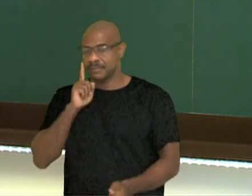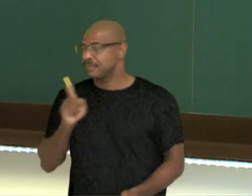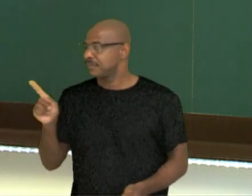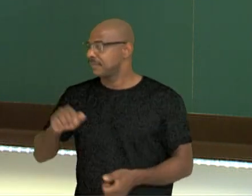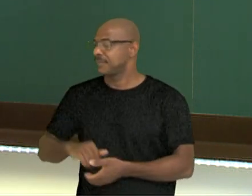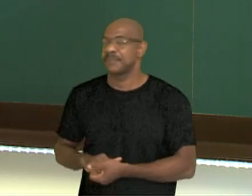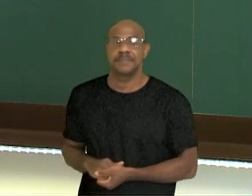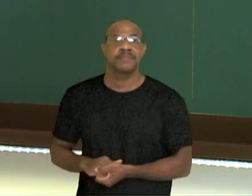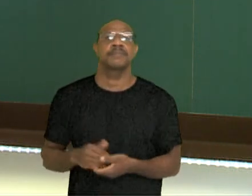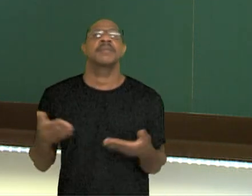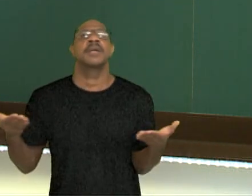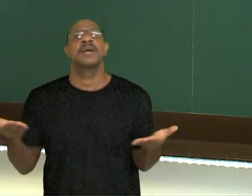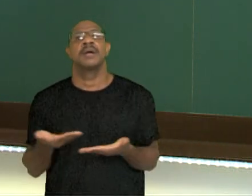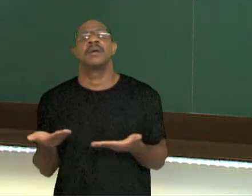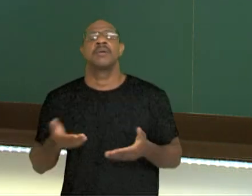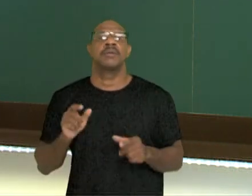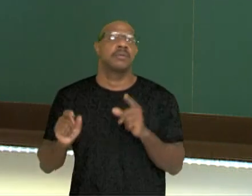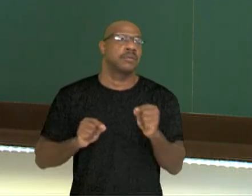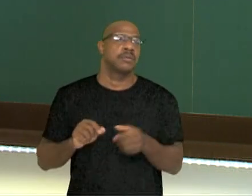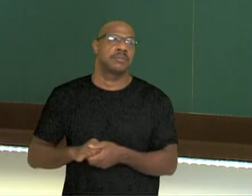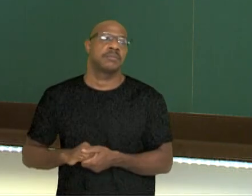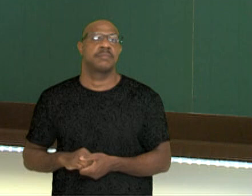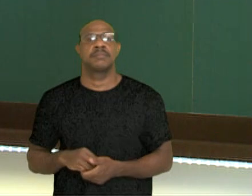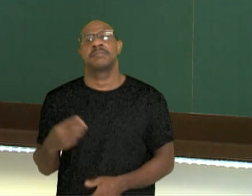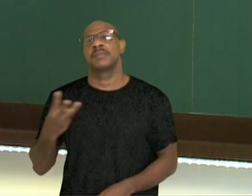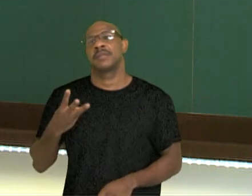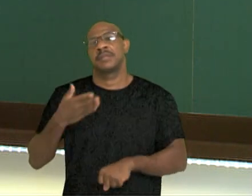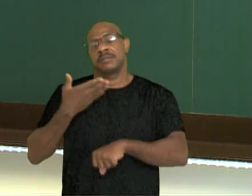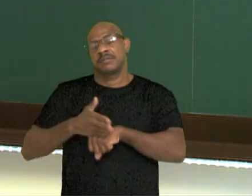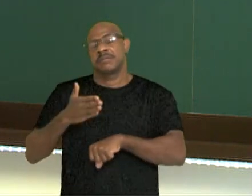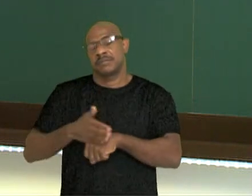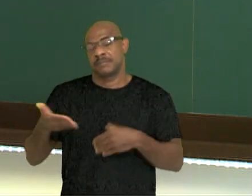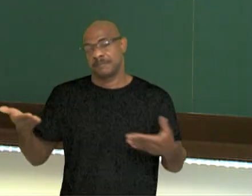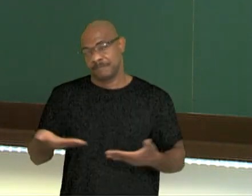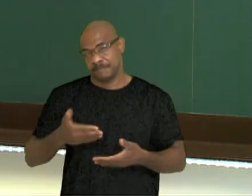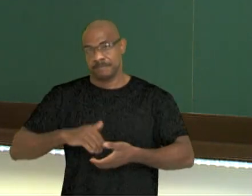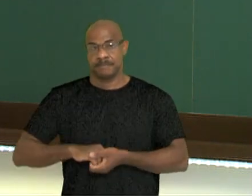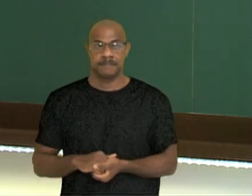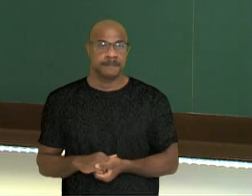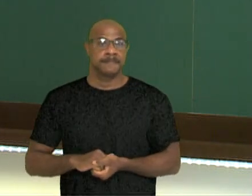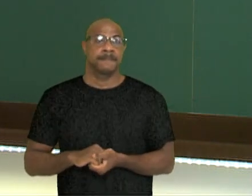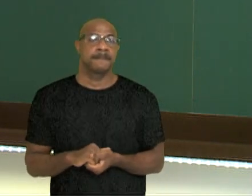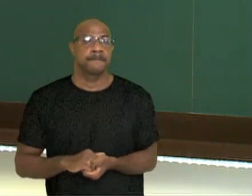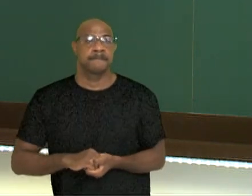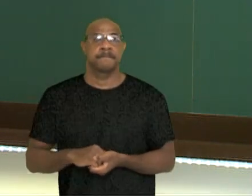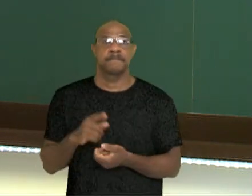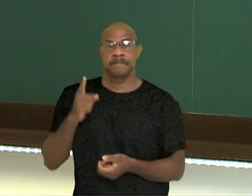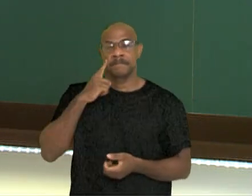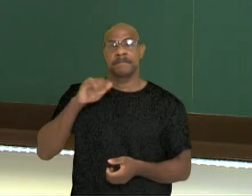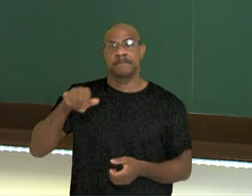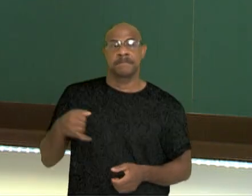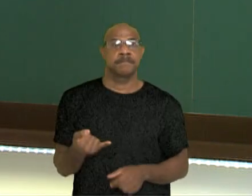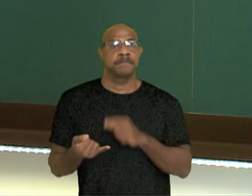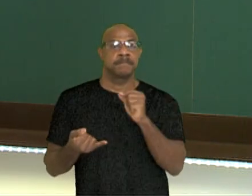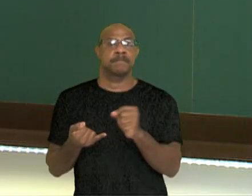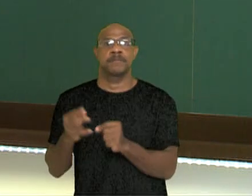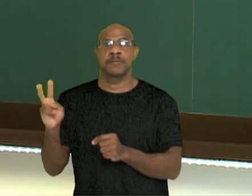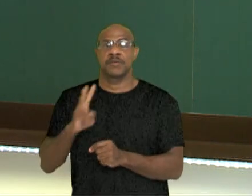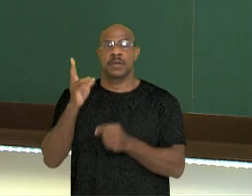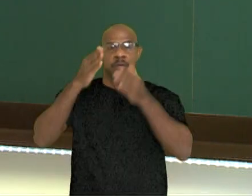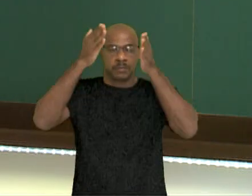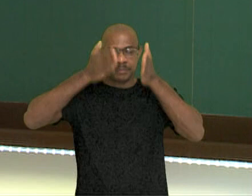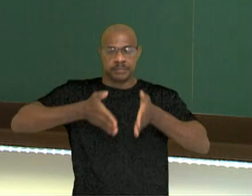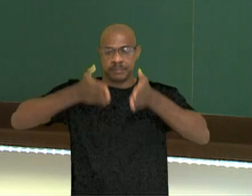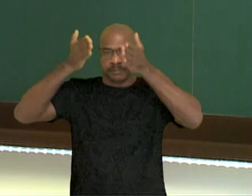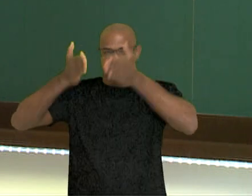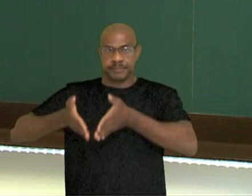Agora, a gente vai fazer o seguinte, nós vamos para a terceira atividade da aula. O que você vai fazer aqui? Você vai aproveitar esses valores, né?